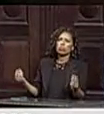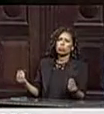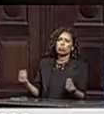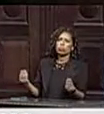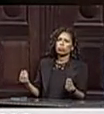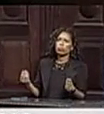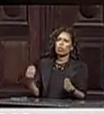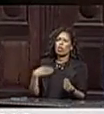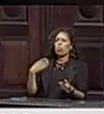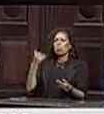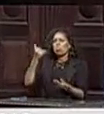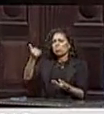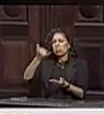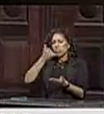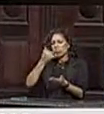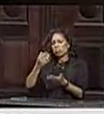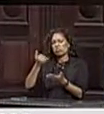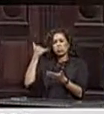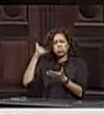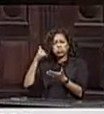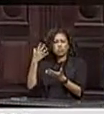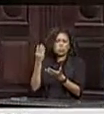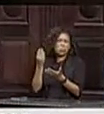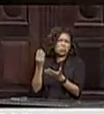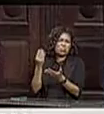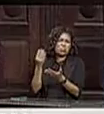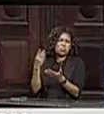recebi muitas ligações.